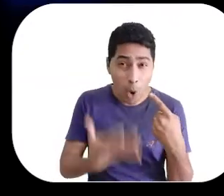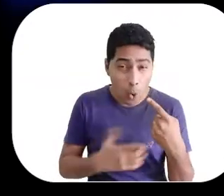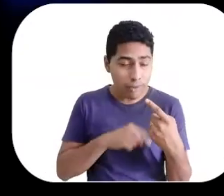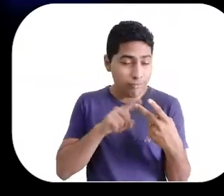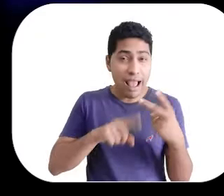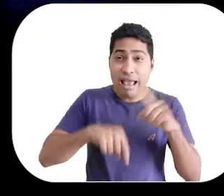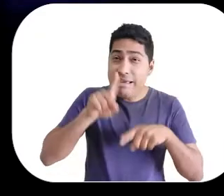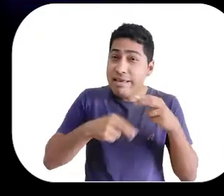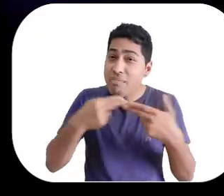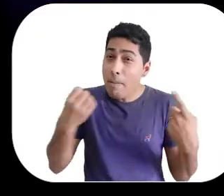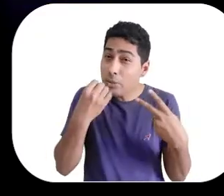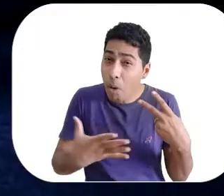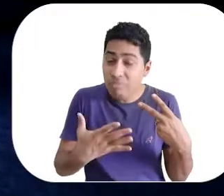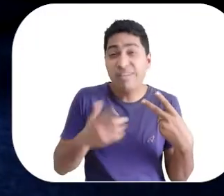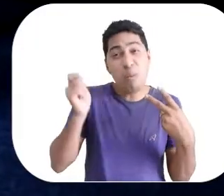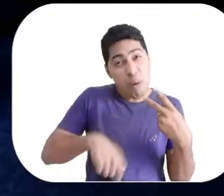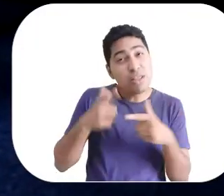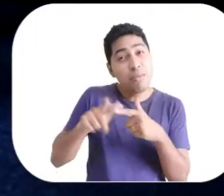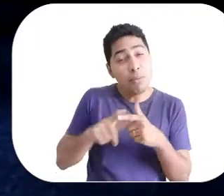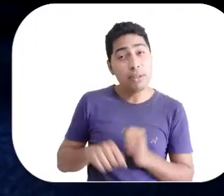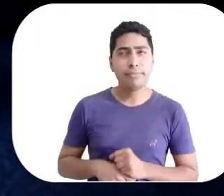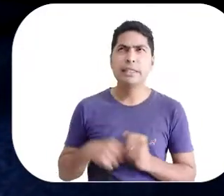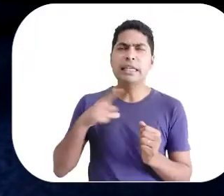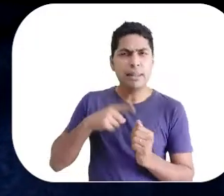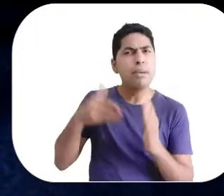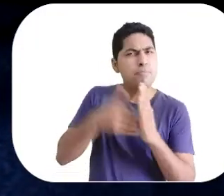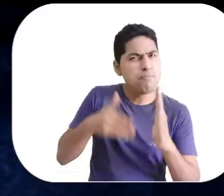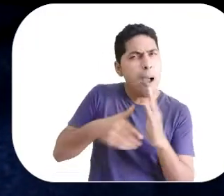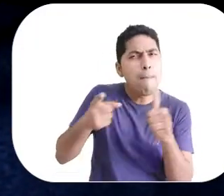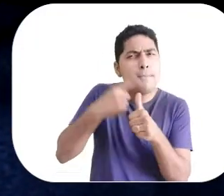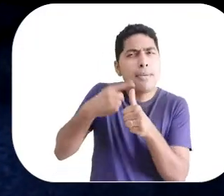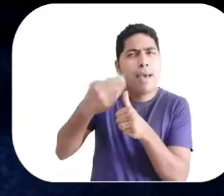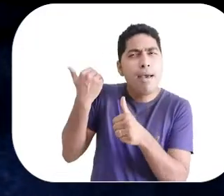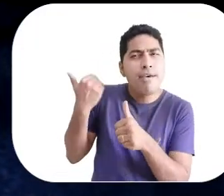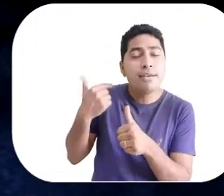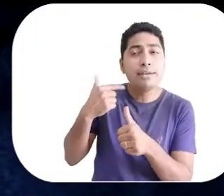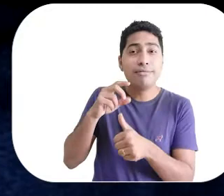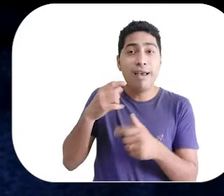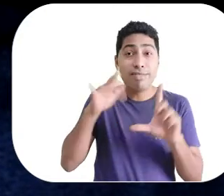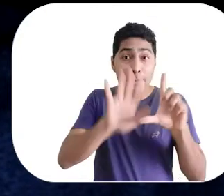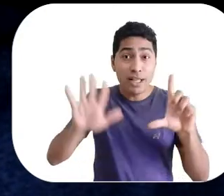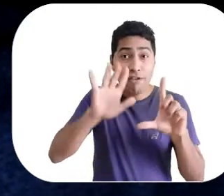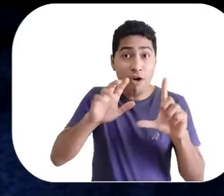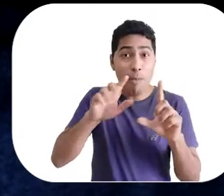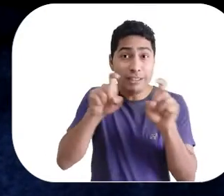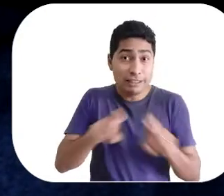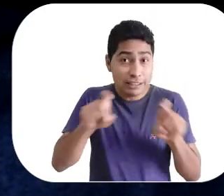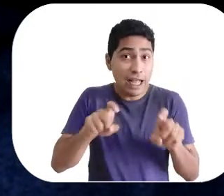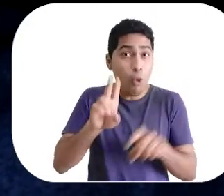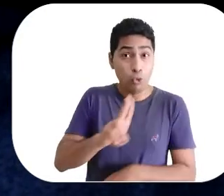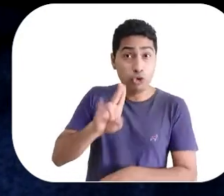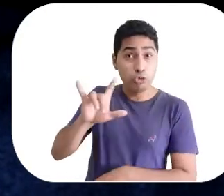o processo criativo pode ser comprometido. Das primeiras dificuldades que a gente encontrou dentro dessa plataforma digital, no